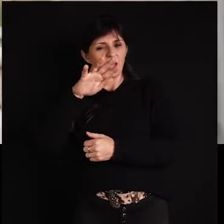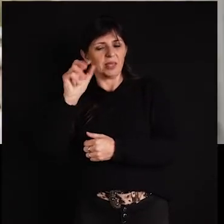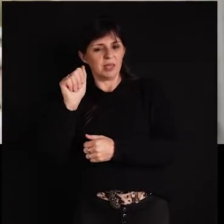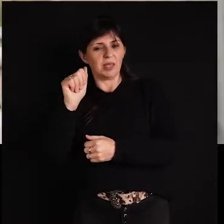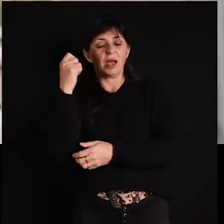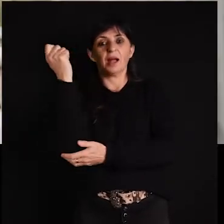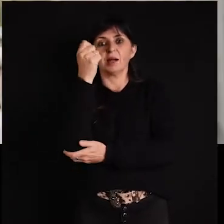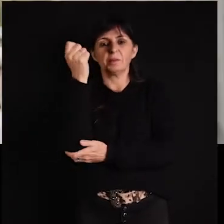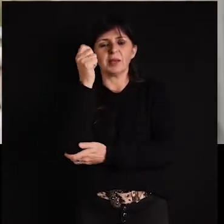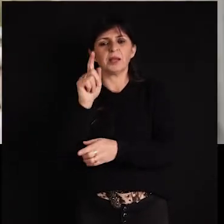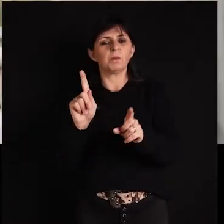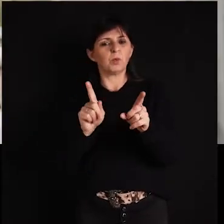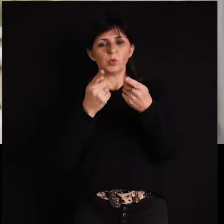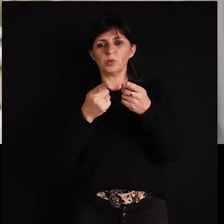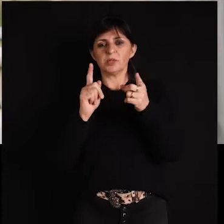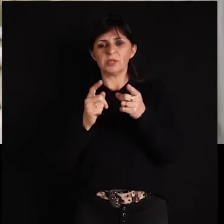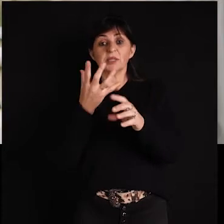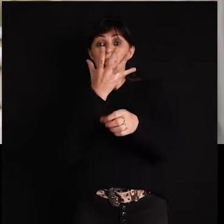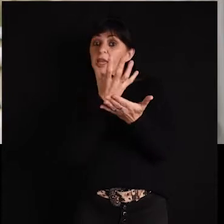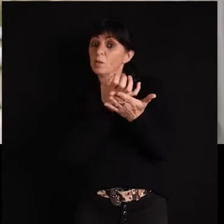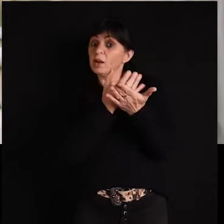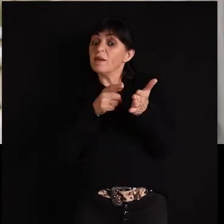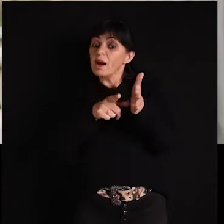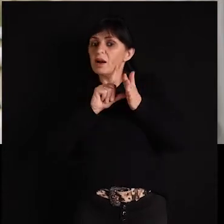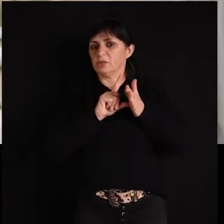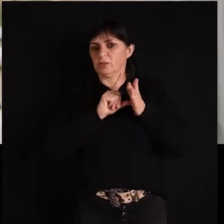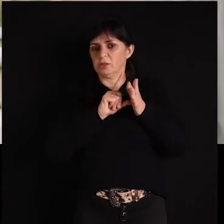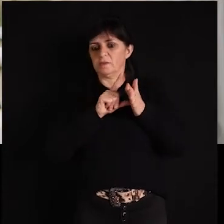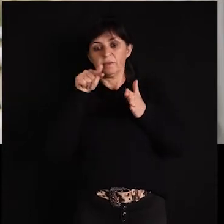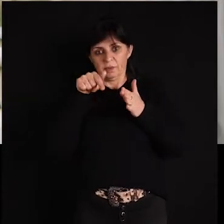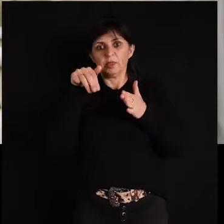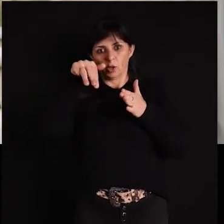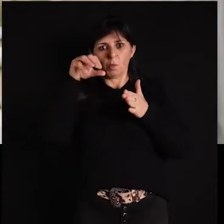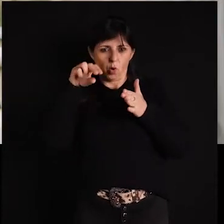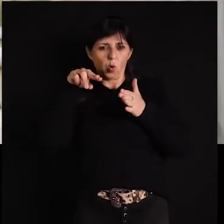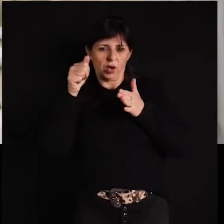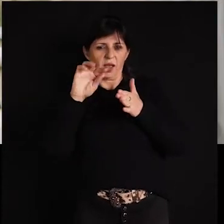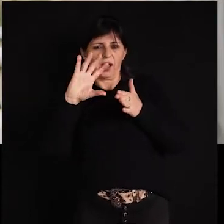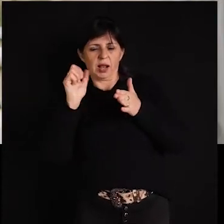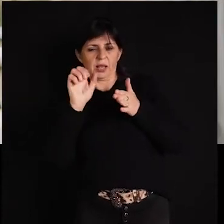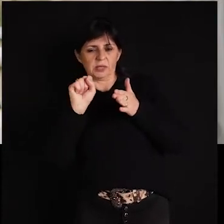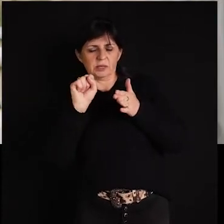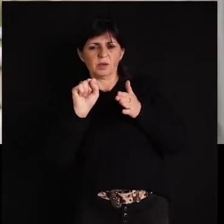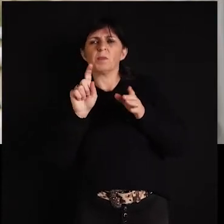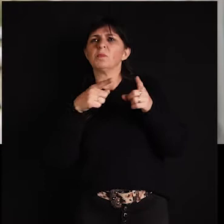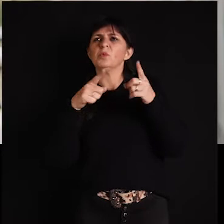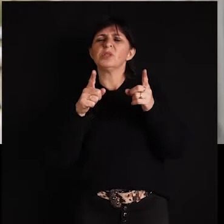Carreta. São tudo músicas que eu gravei antes de entrar nos Monarcas. Uma que o pessoal gosta e pede bastante chama-se